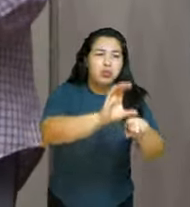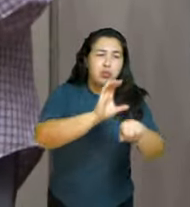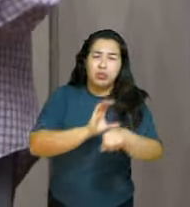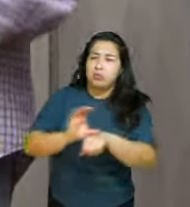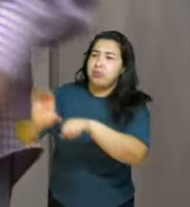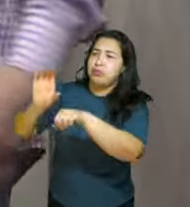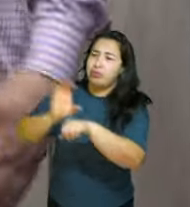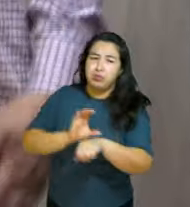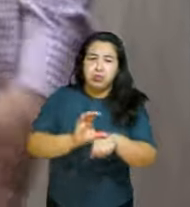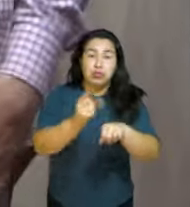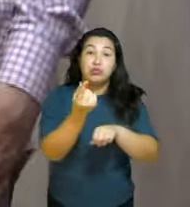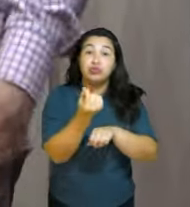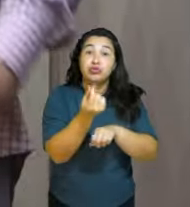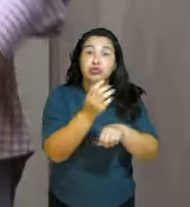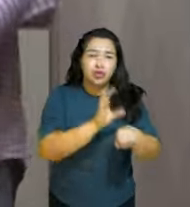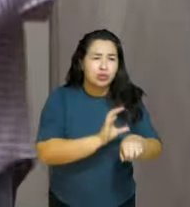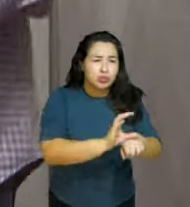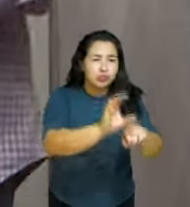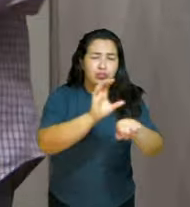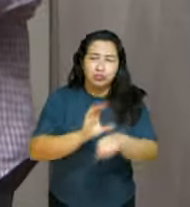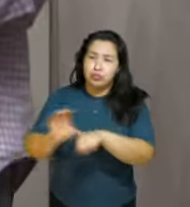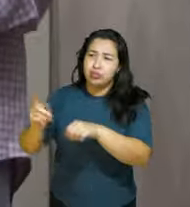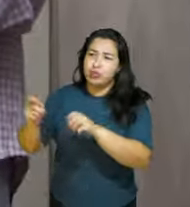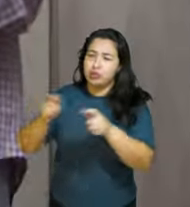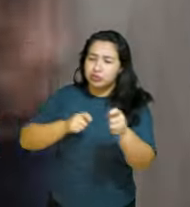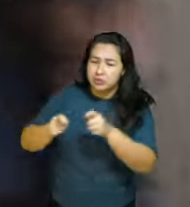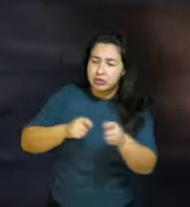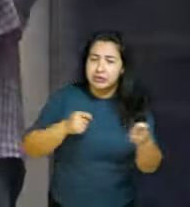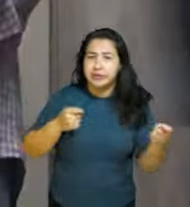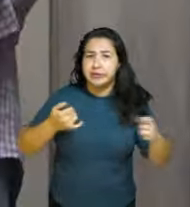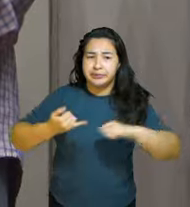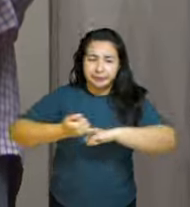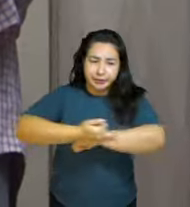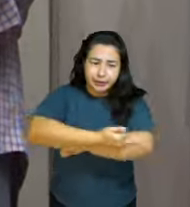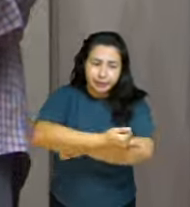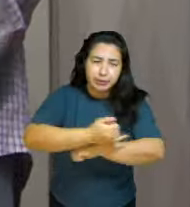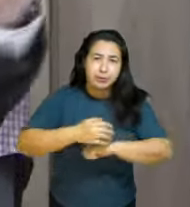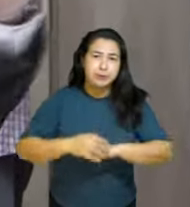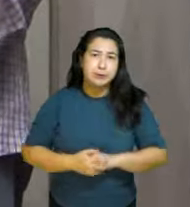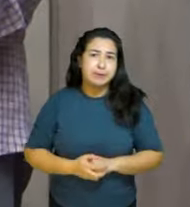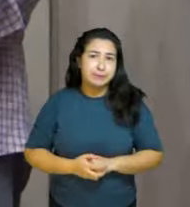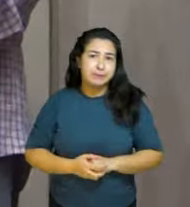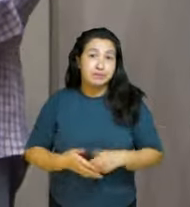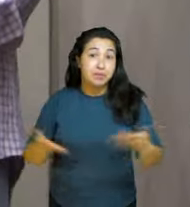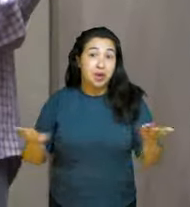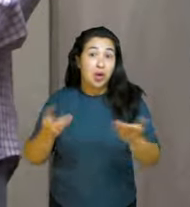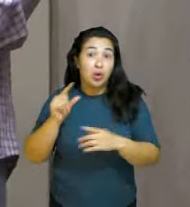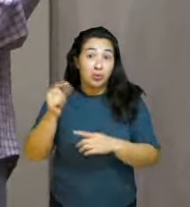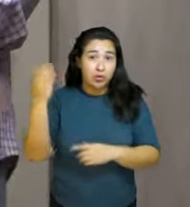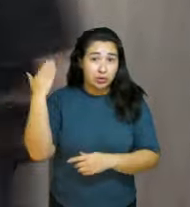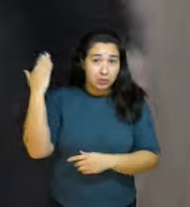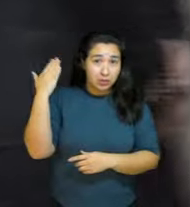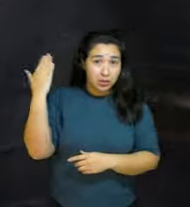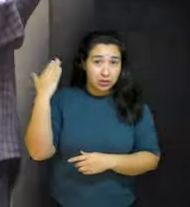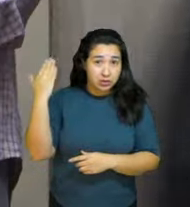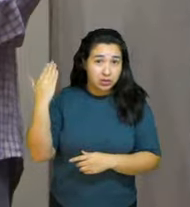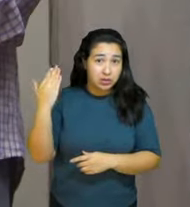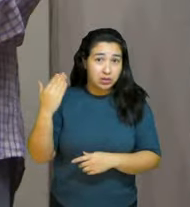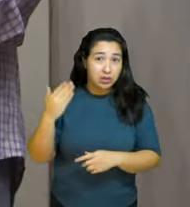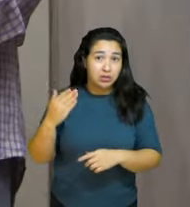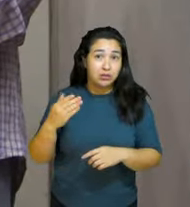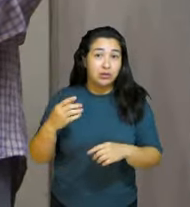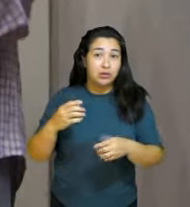secretarias, administração, infraestrutura, agora, poucos dias atrás, Defesa